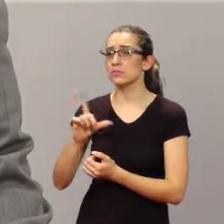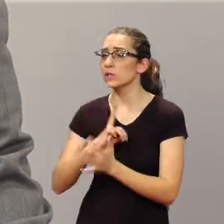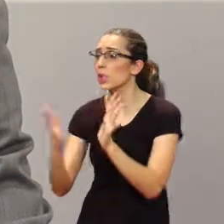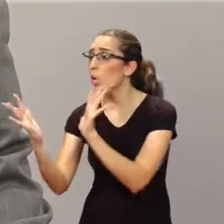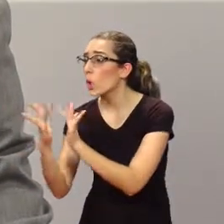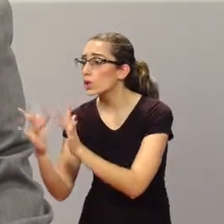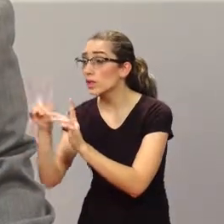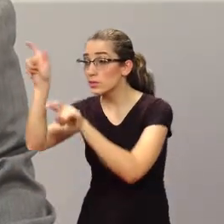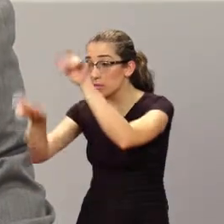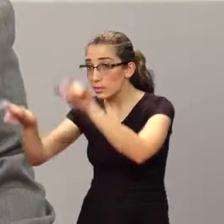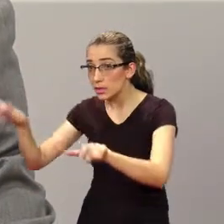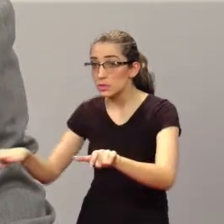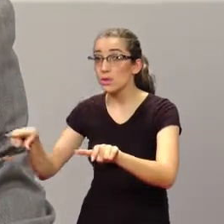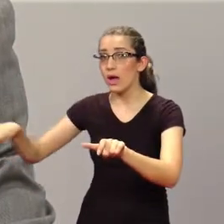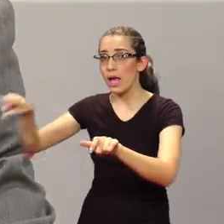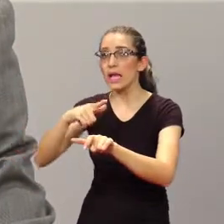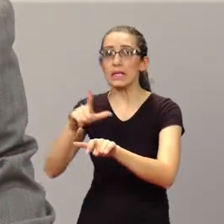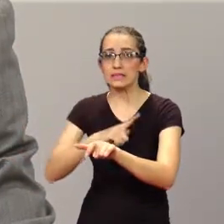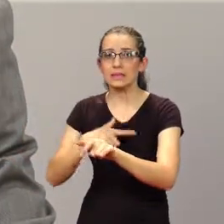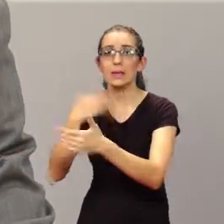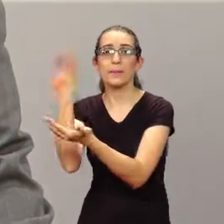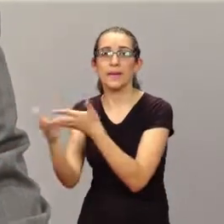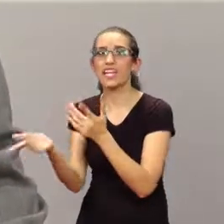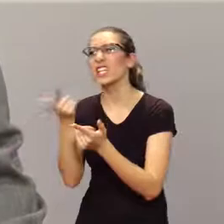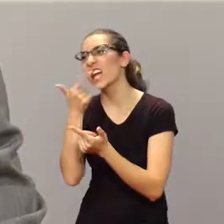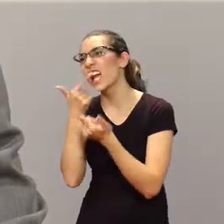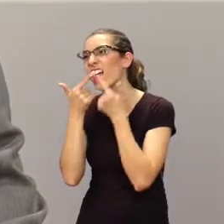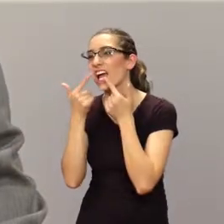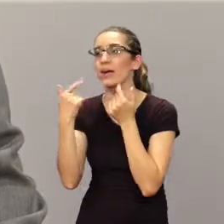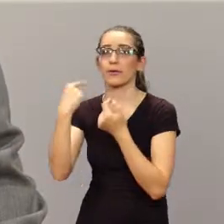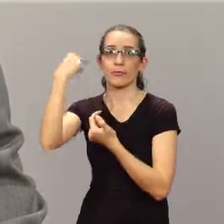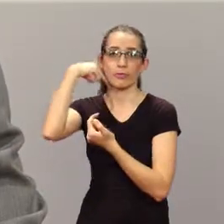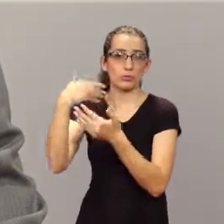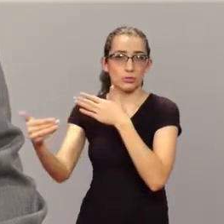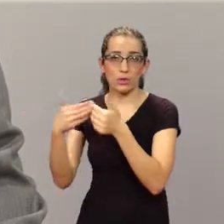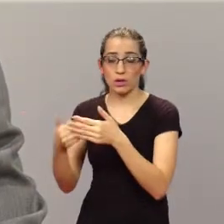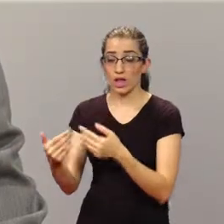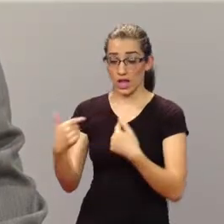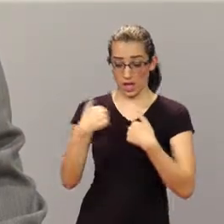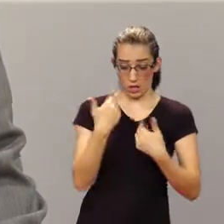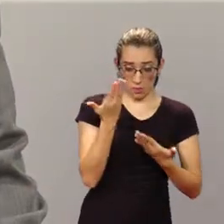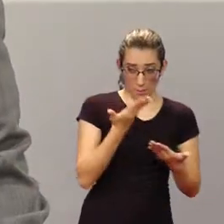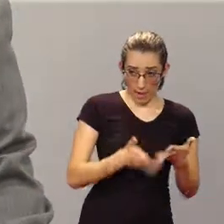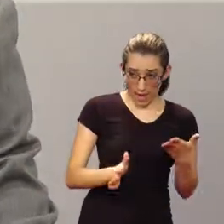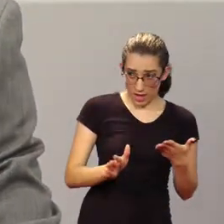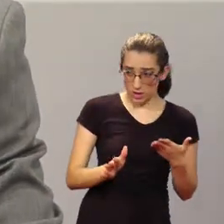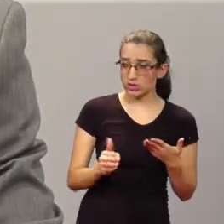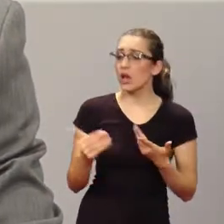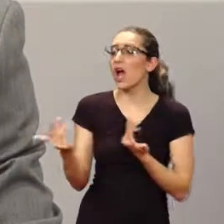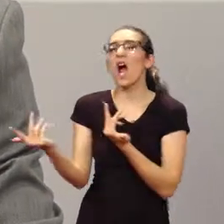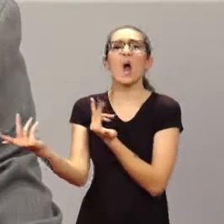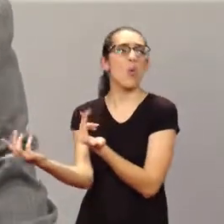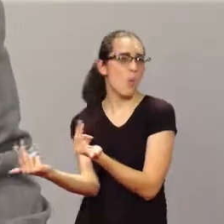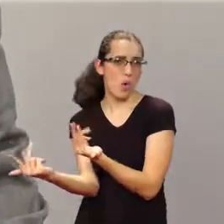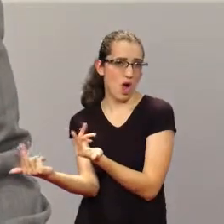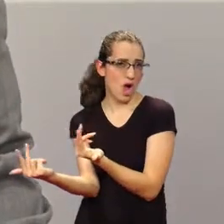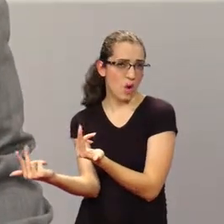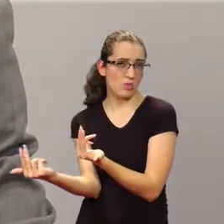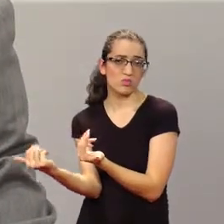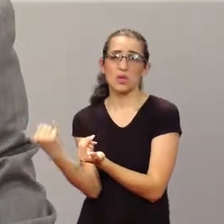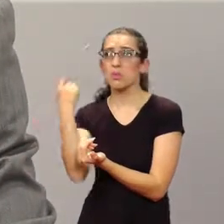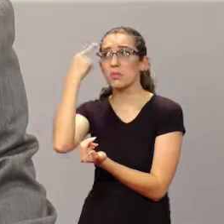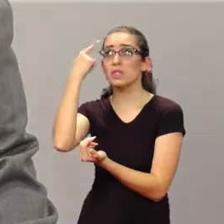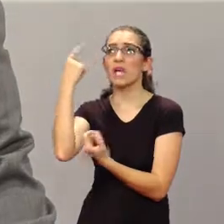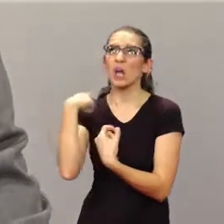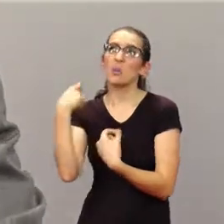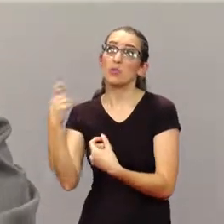relações têm perdas dentárias, ele também ter uma perda dentária inclui ele no grupo. Então, para ele reabilitar